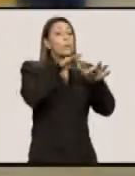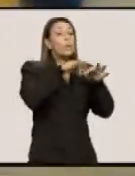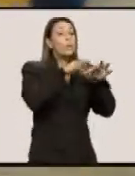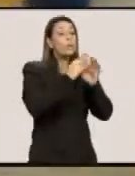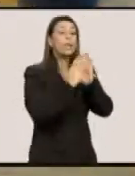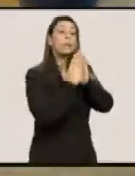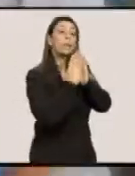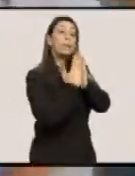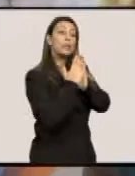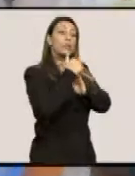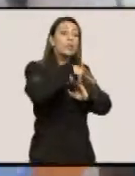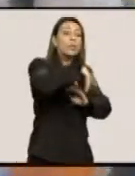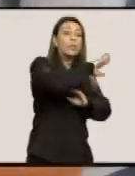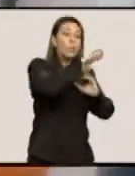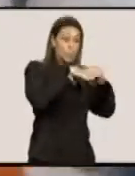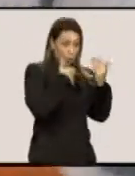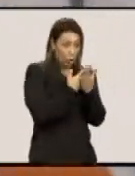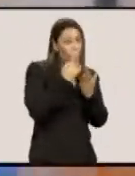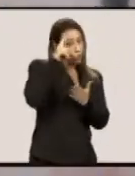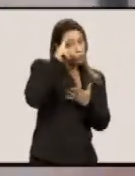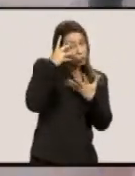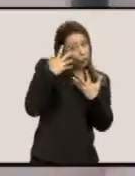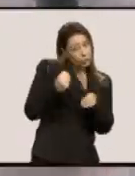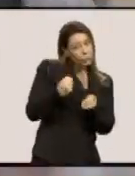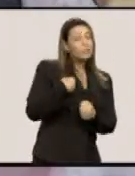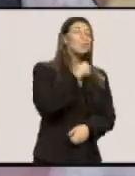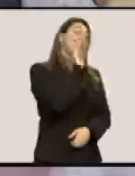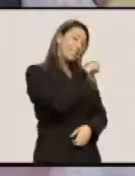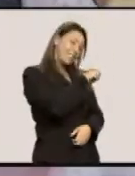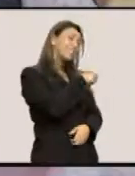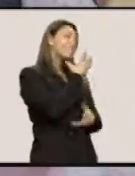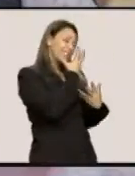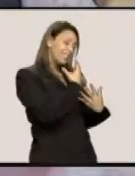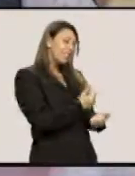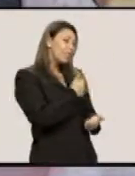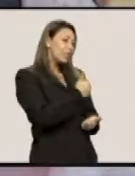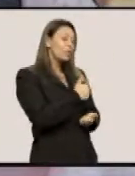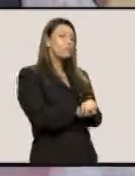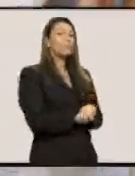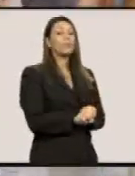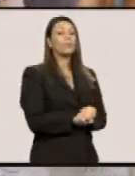um sanduichão bem grande pra eu levar pra escola todo dia? Preparo.